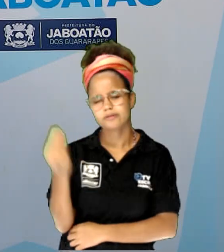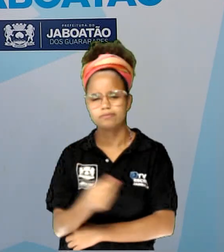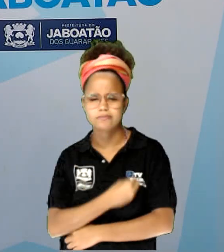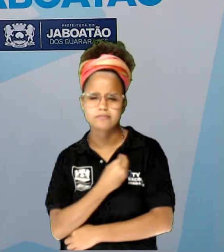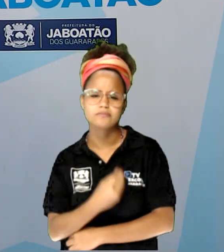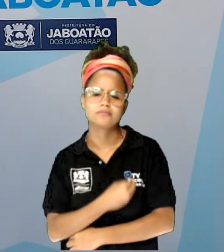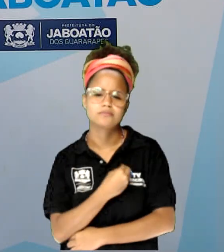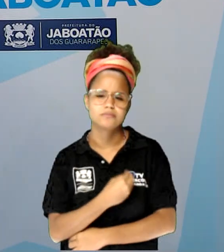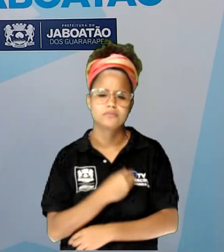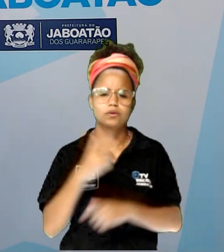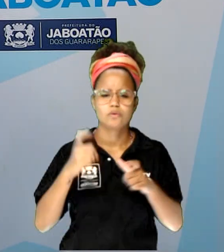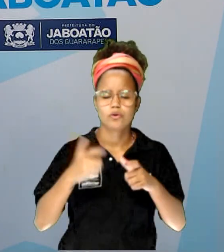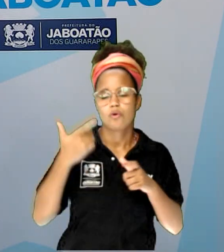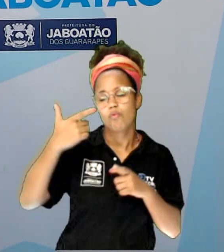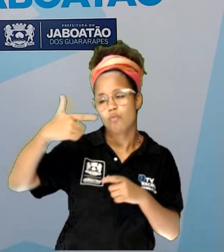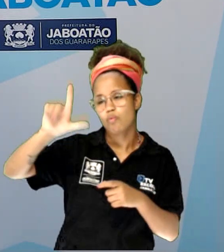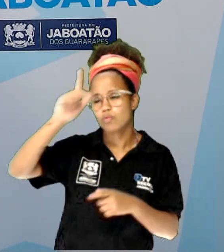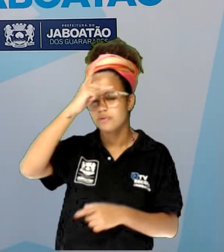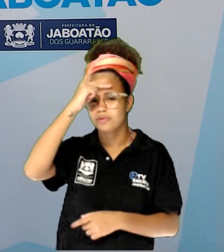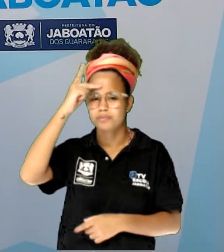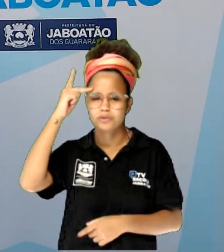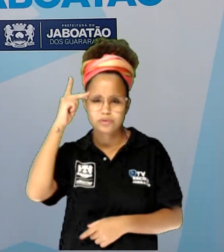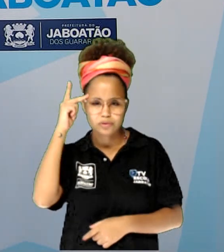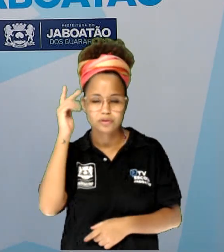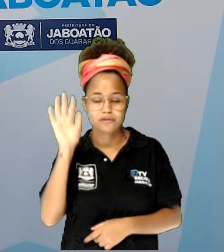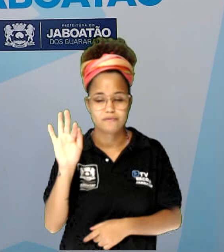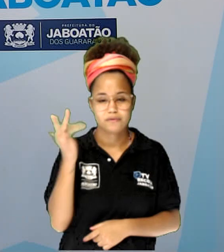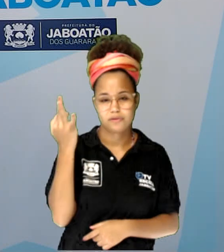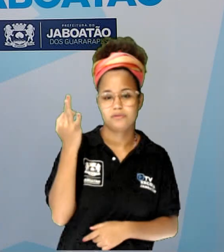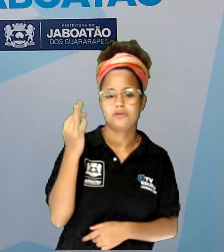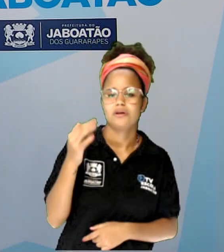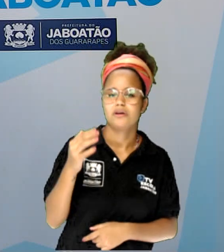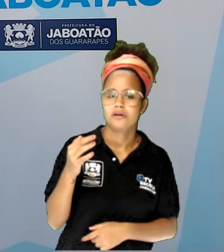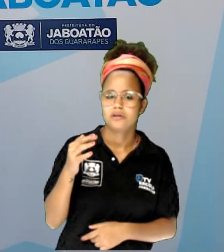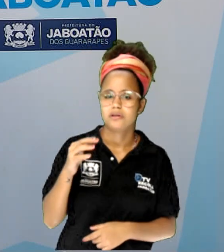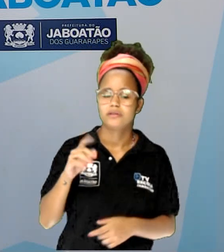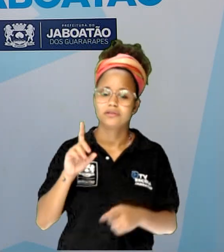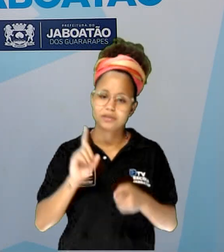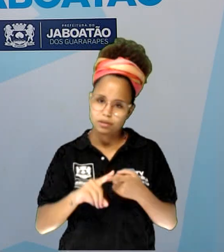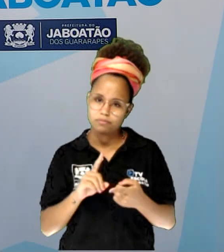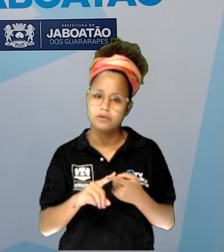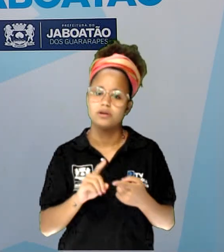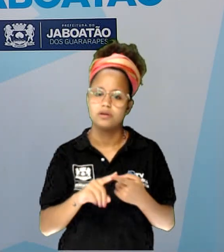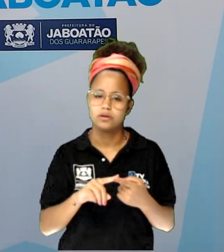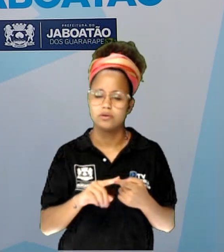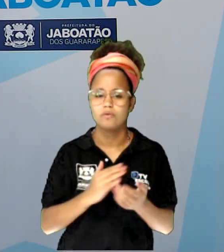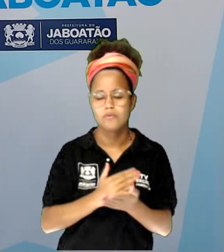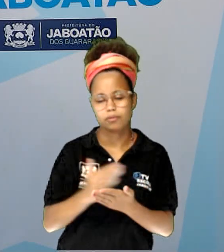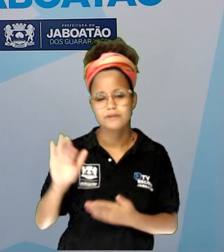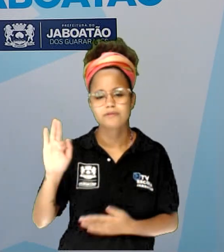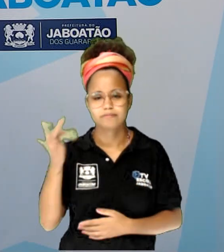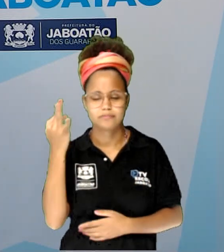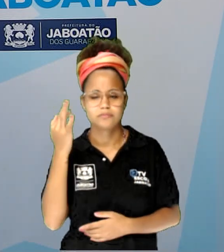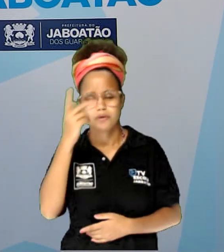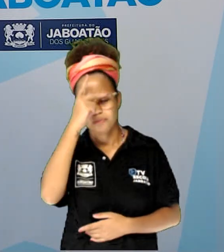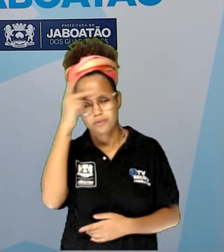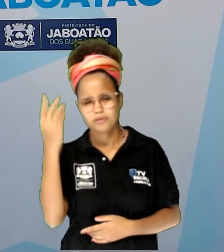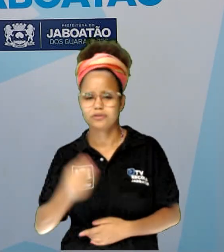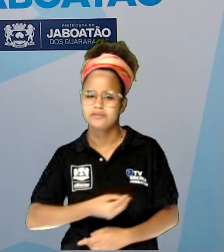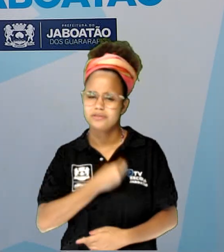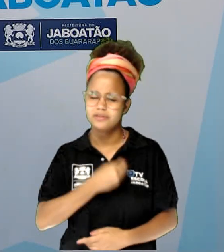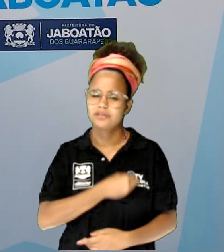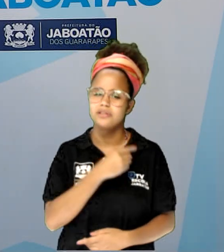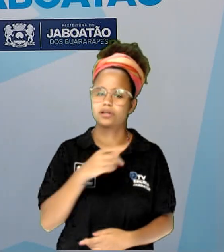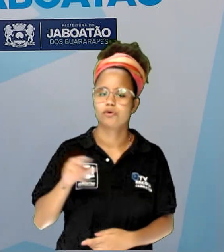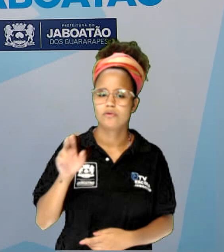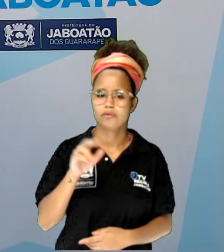ambiente com muitas outras pessoas desonestas tende a ser desonesta, né? Uma pessoa que convive num ambiente de muita